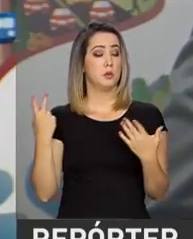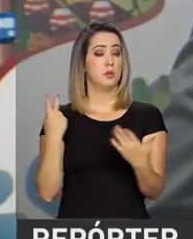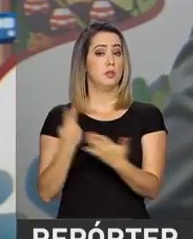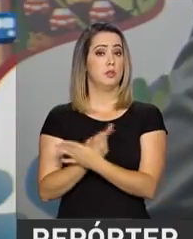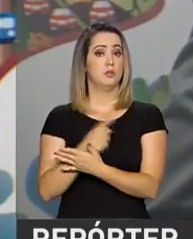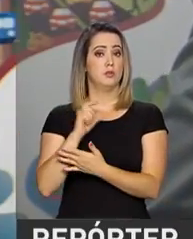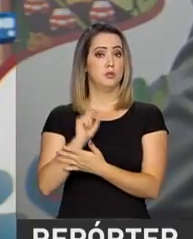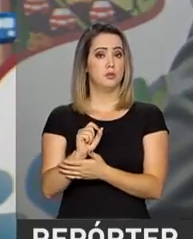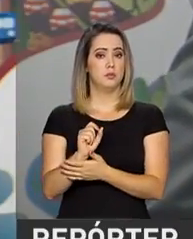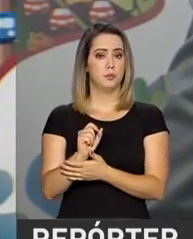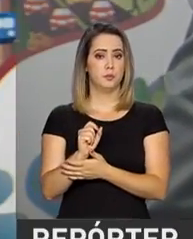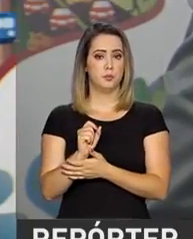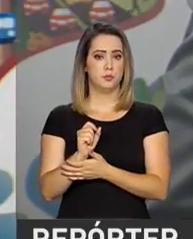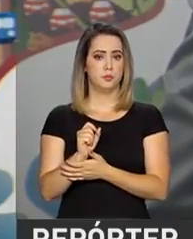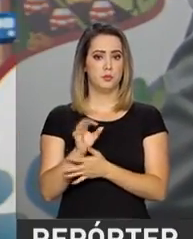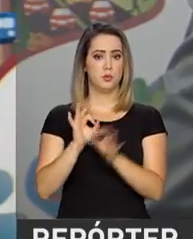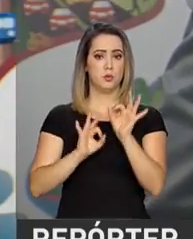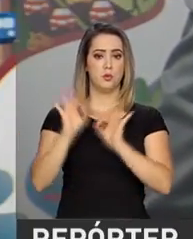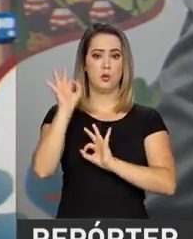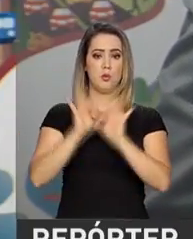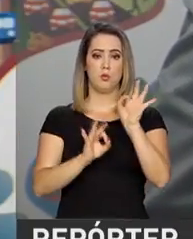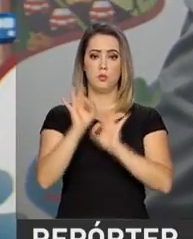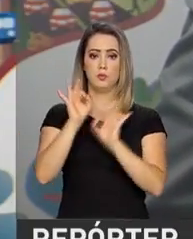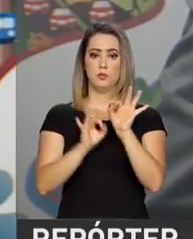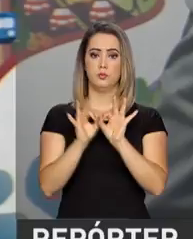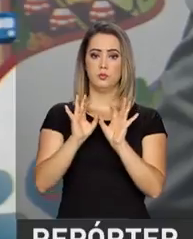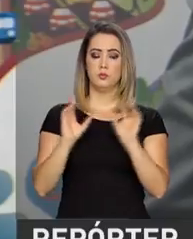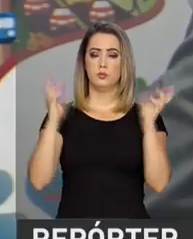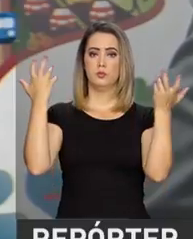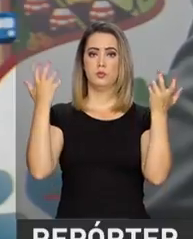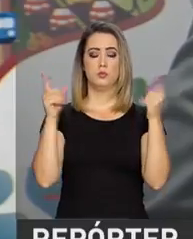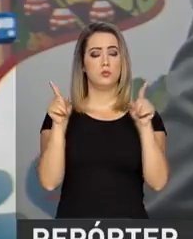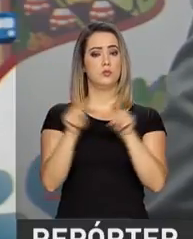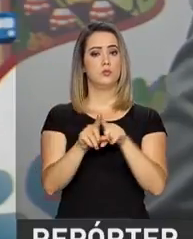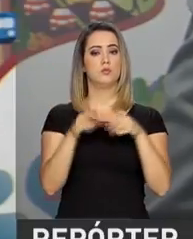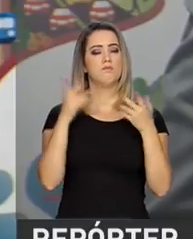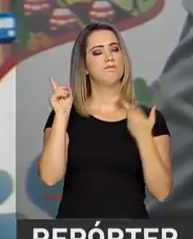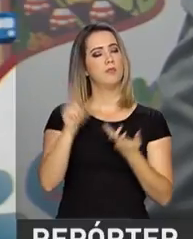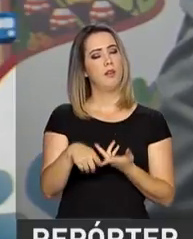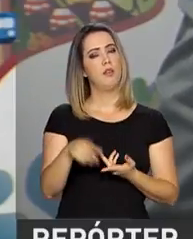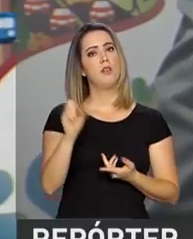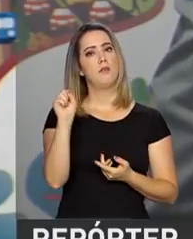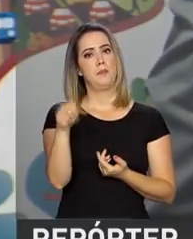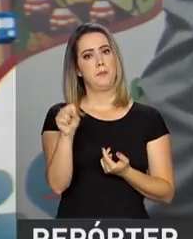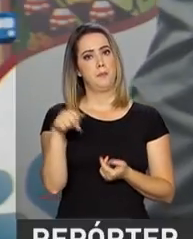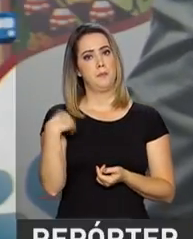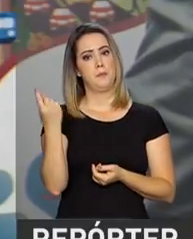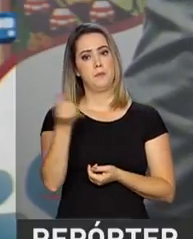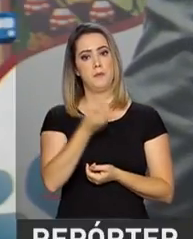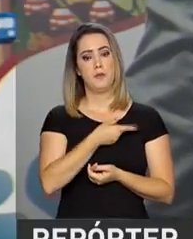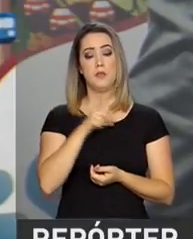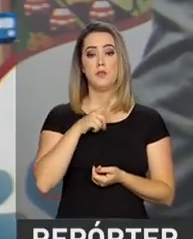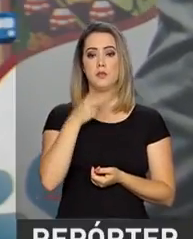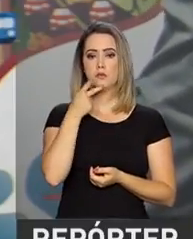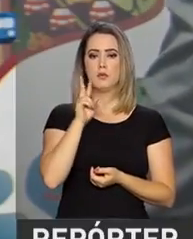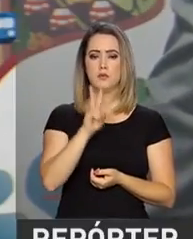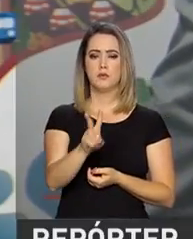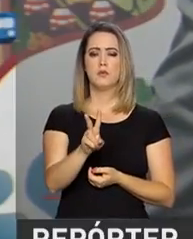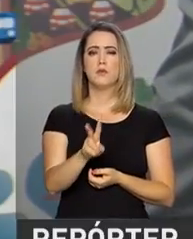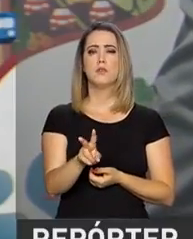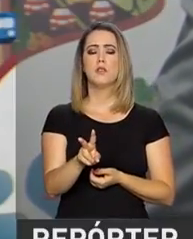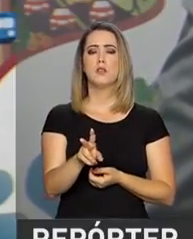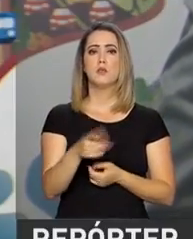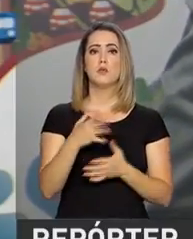consequência da organização de grandes eventos. Logicamente que um evento como Jogos Olímpicos